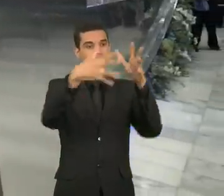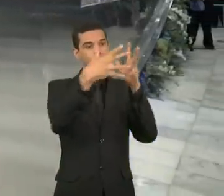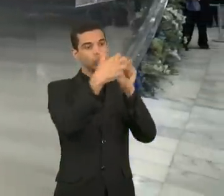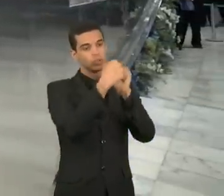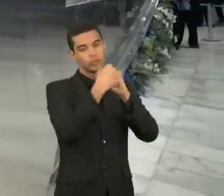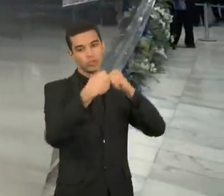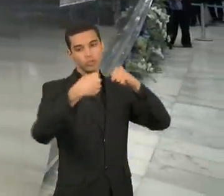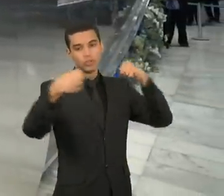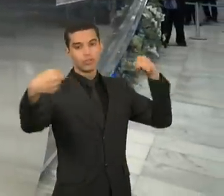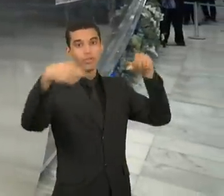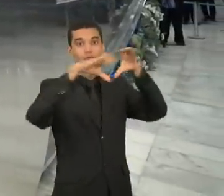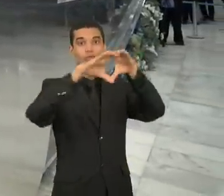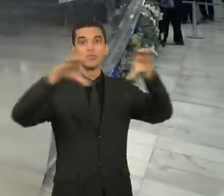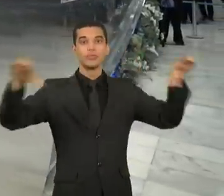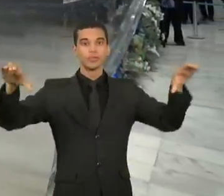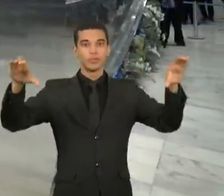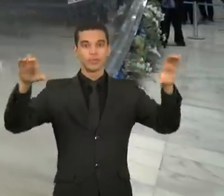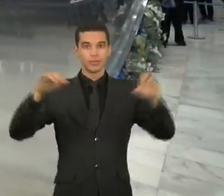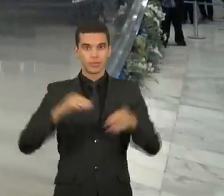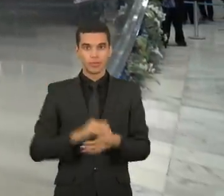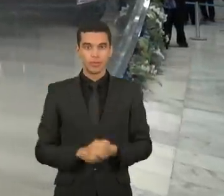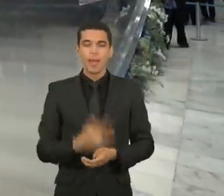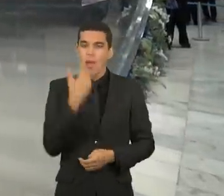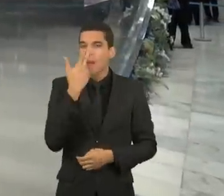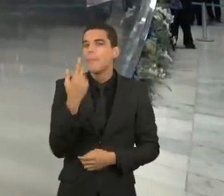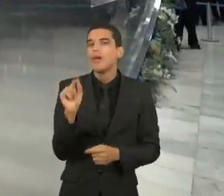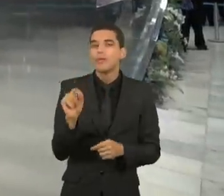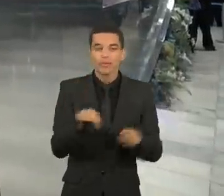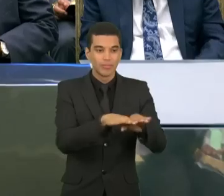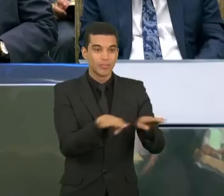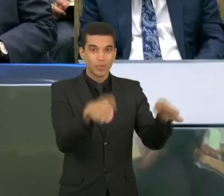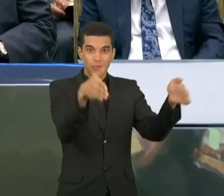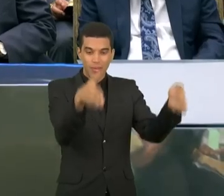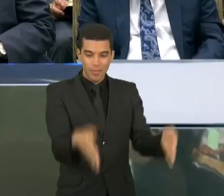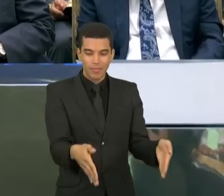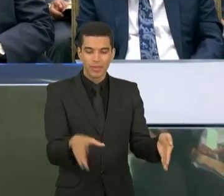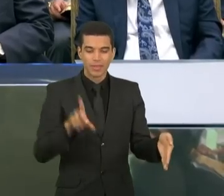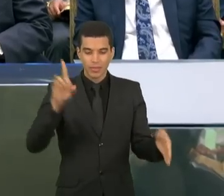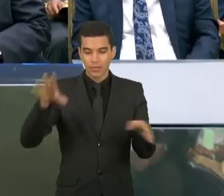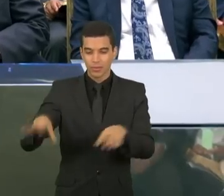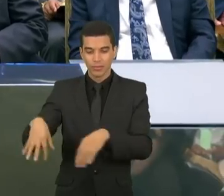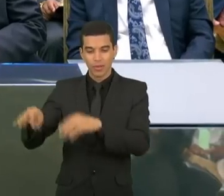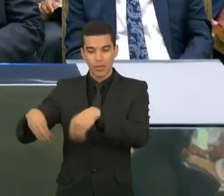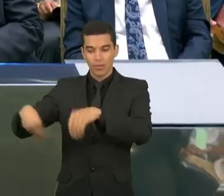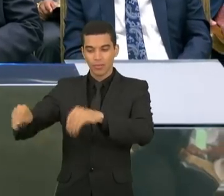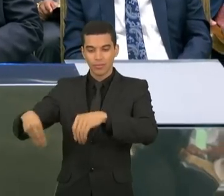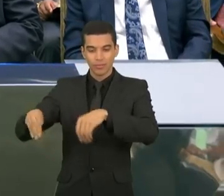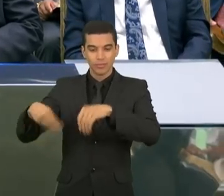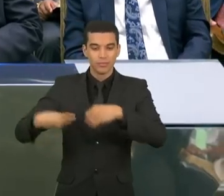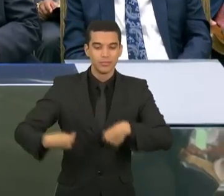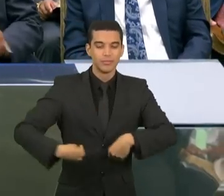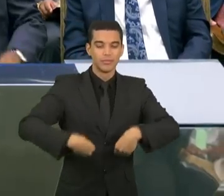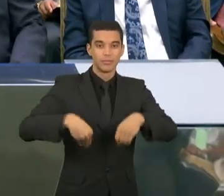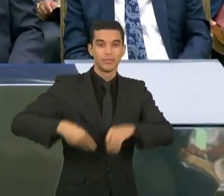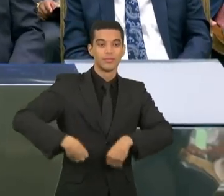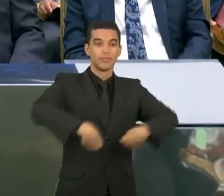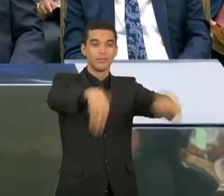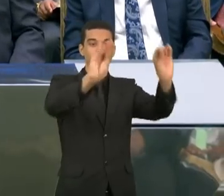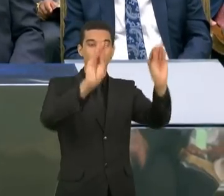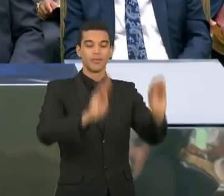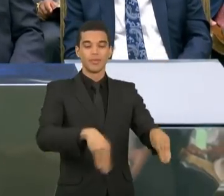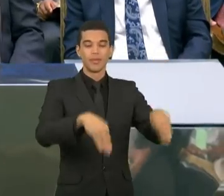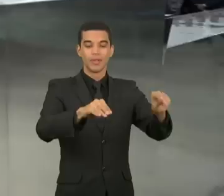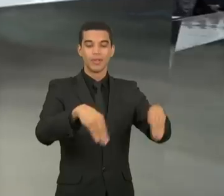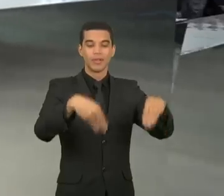É como quem bota um cobertor de mesa. Ele pegou assim, ó, ó, ó, ó, pelo poder da